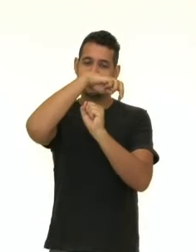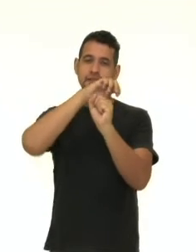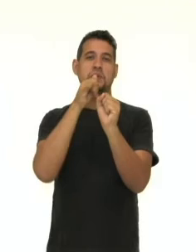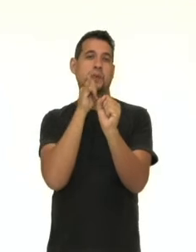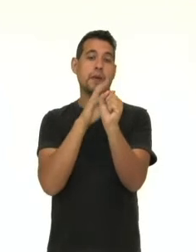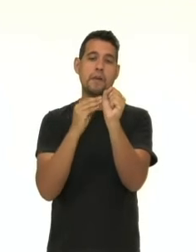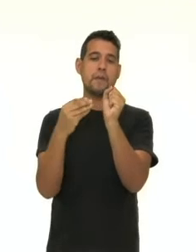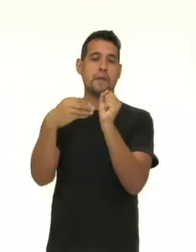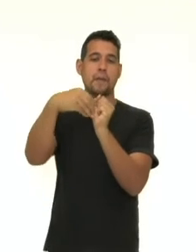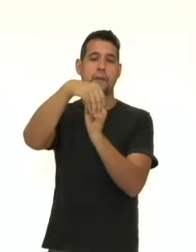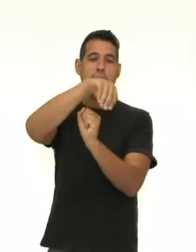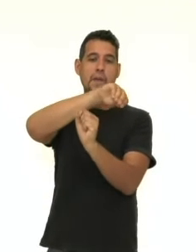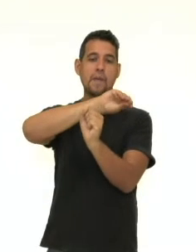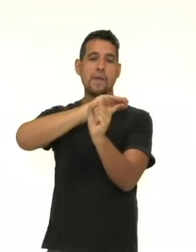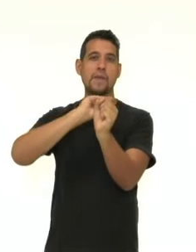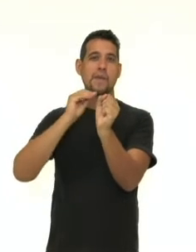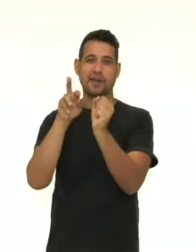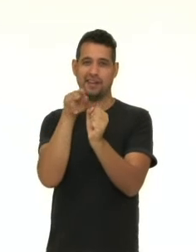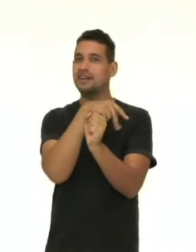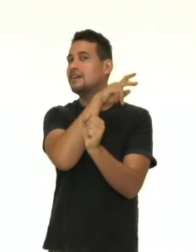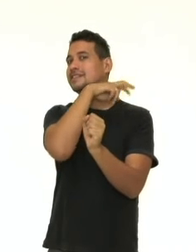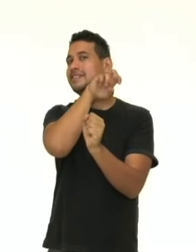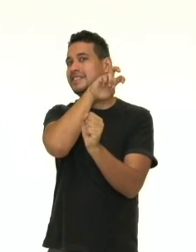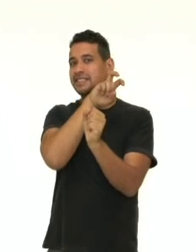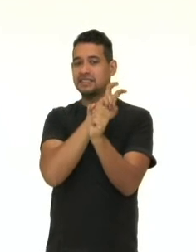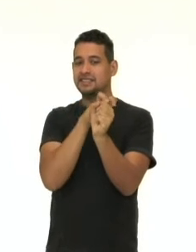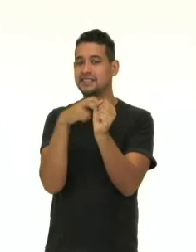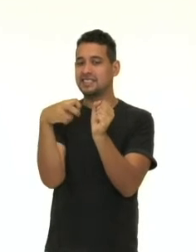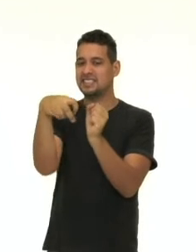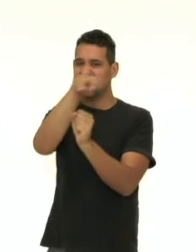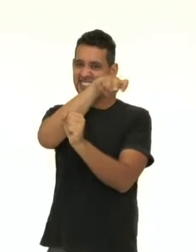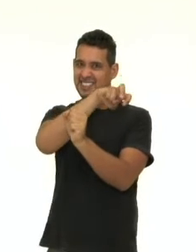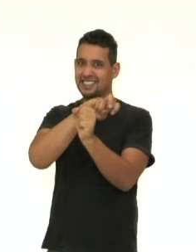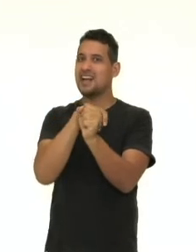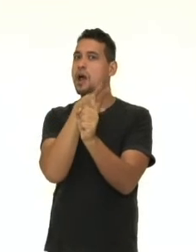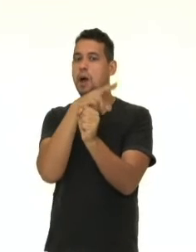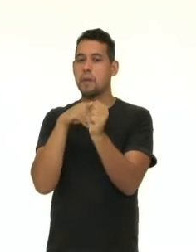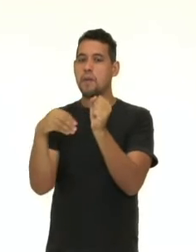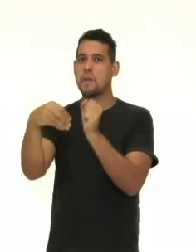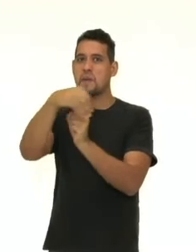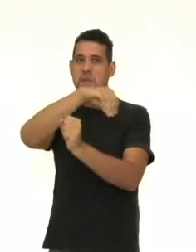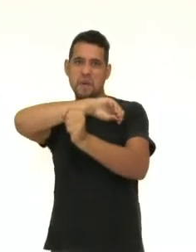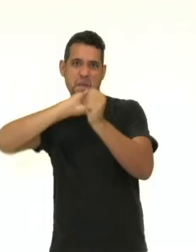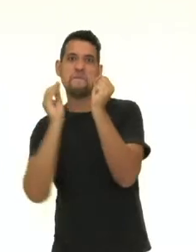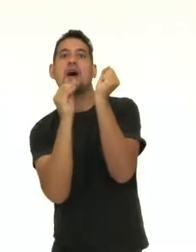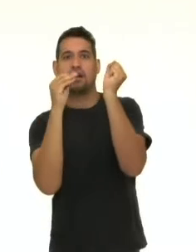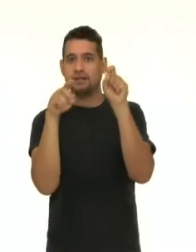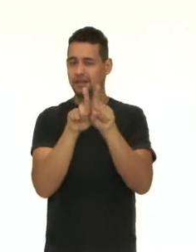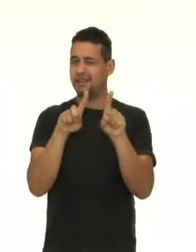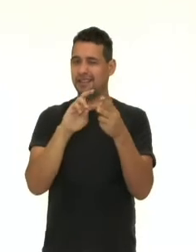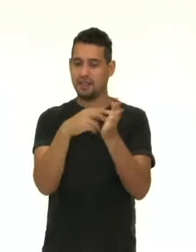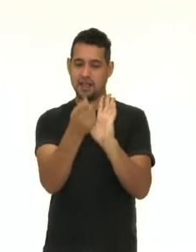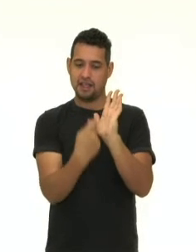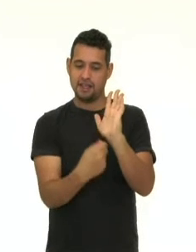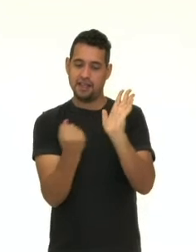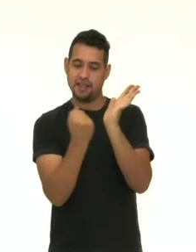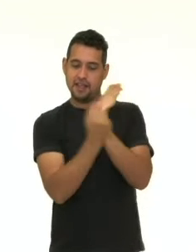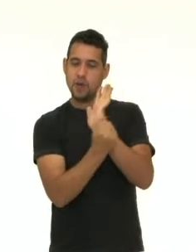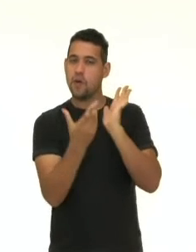Então, estas questões colocadas aqui por Machado, e aqui nós temos a própria assinatura do